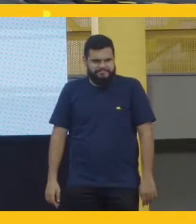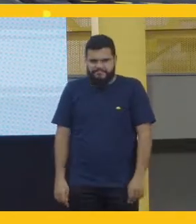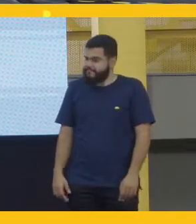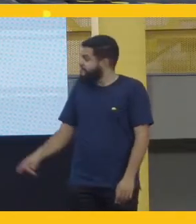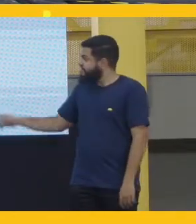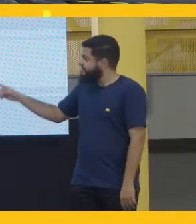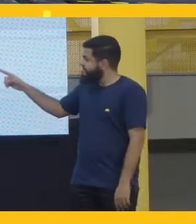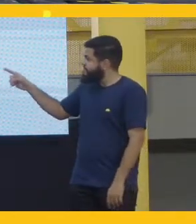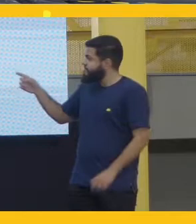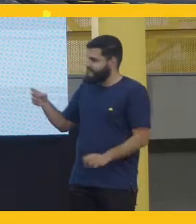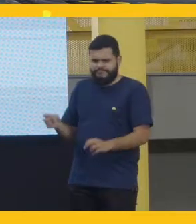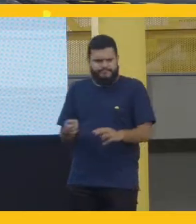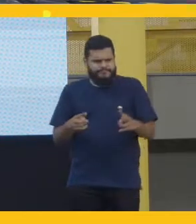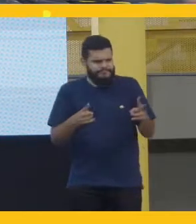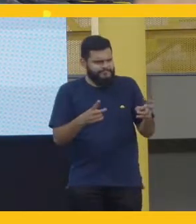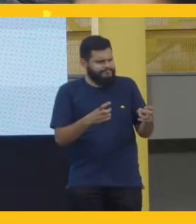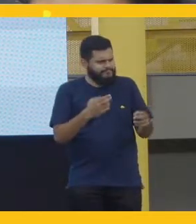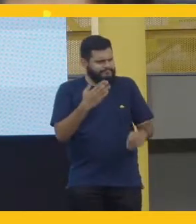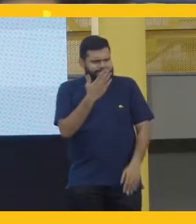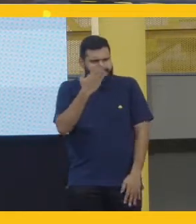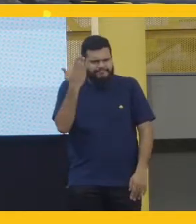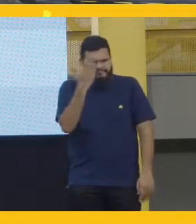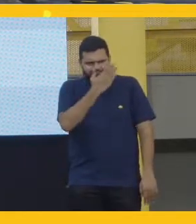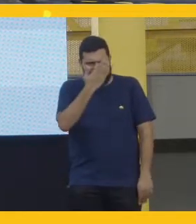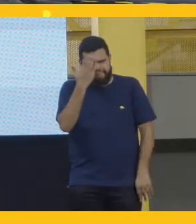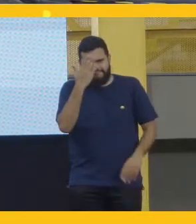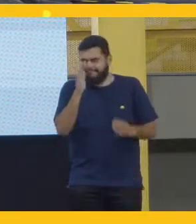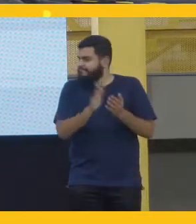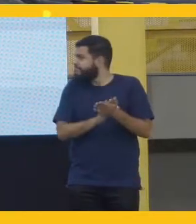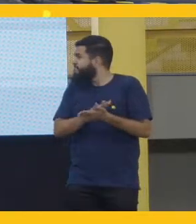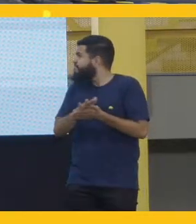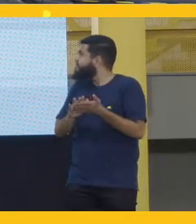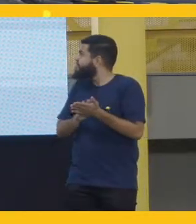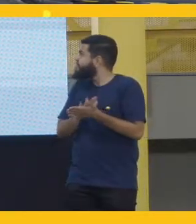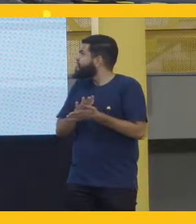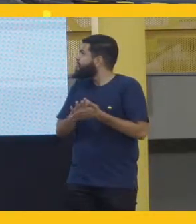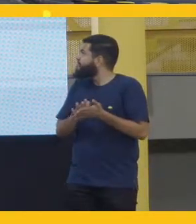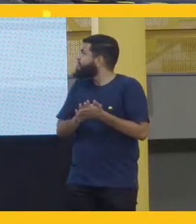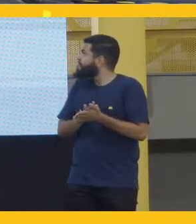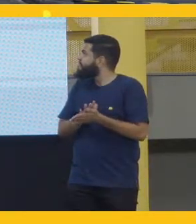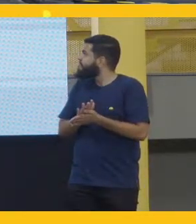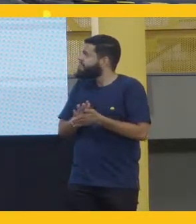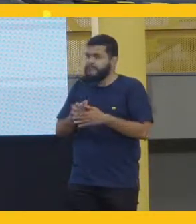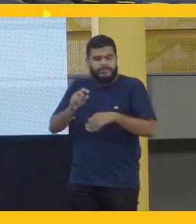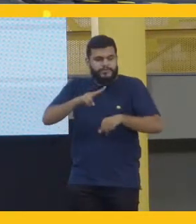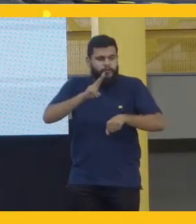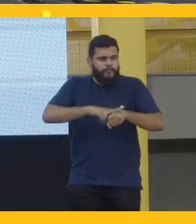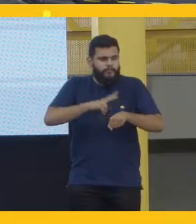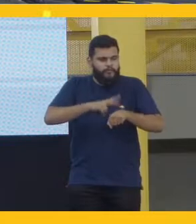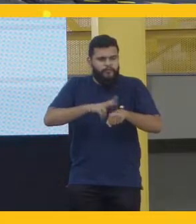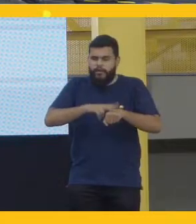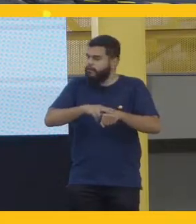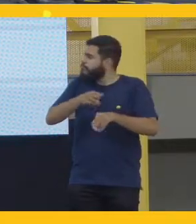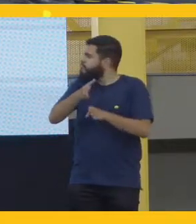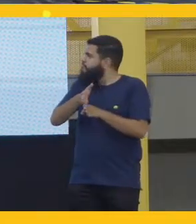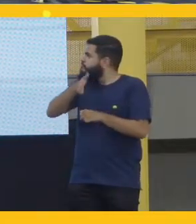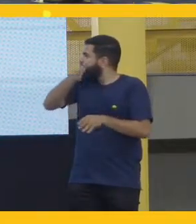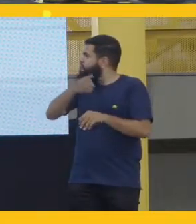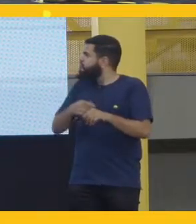Você nota que você não consegue enxergar nada nesse carro, a não ser os vidros e alguns